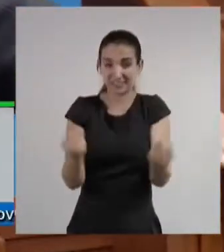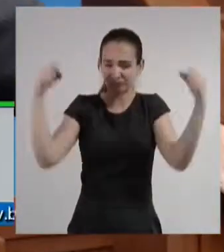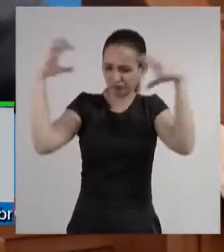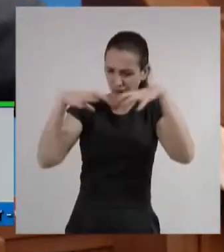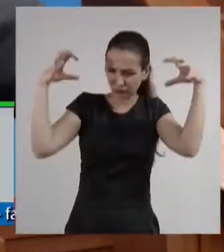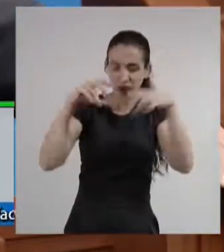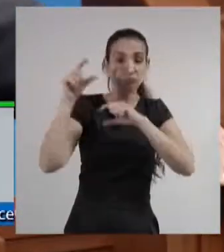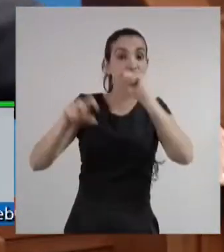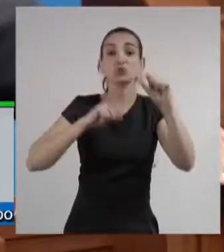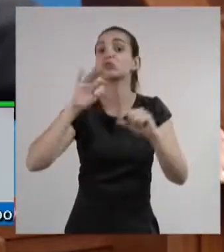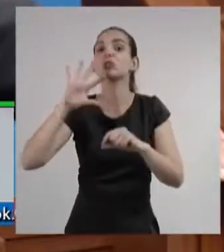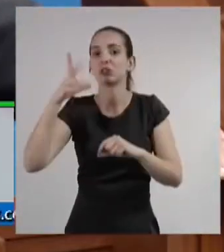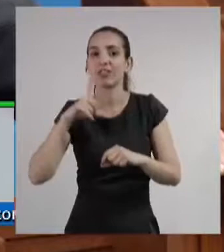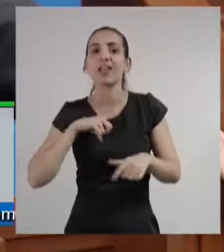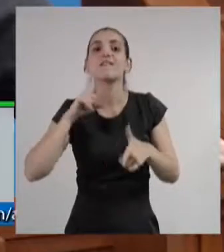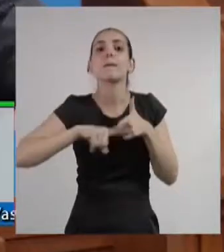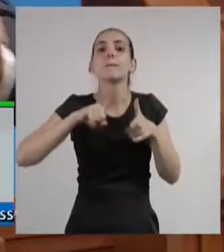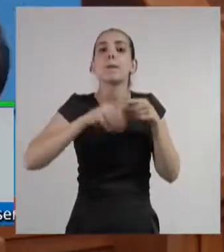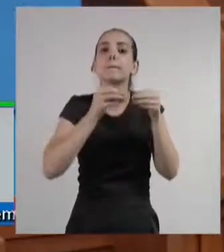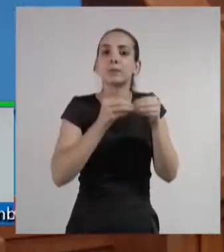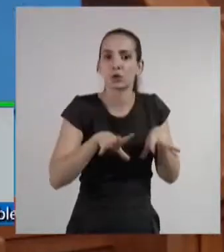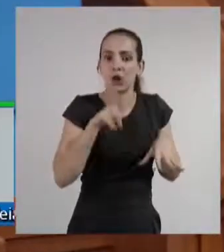as águas do Rio da Prata.